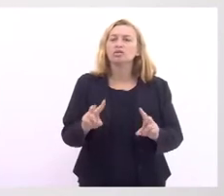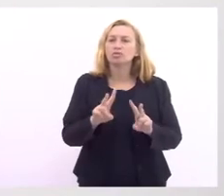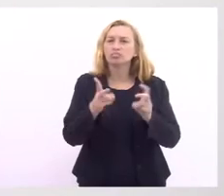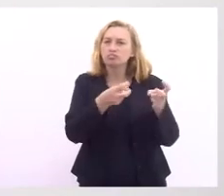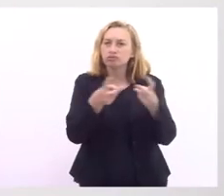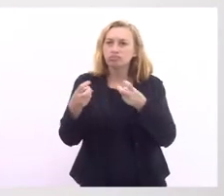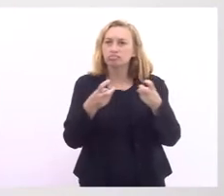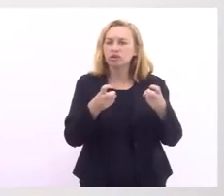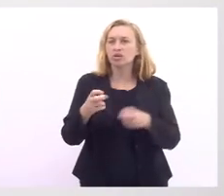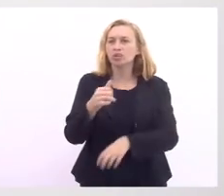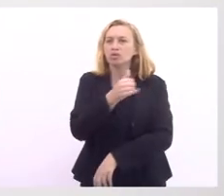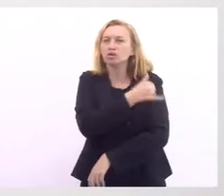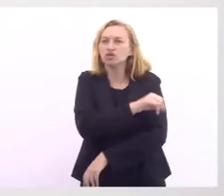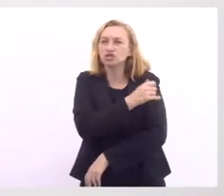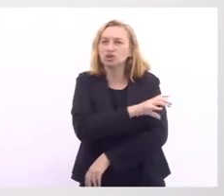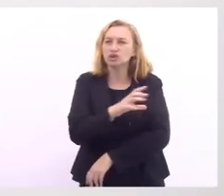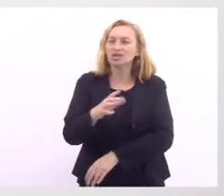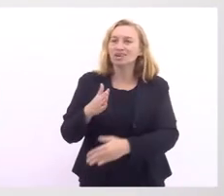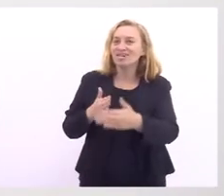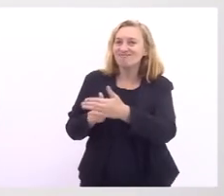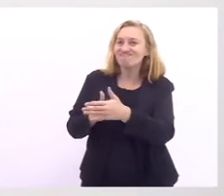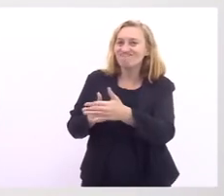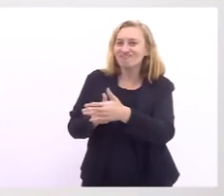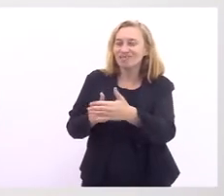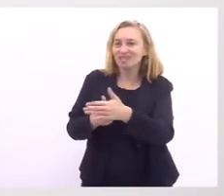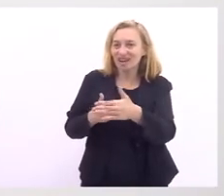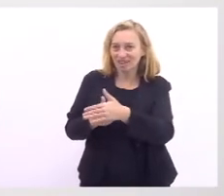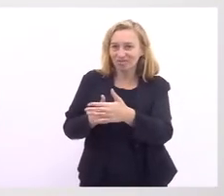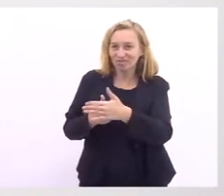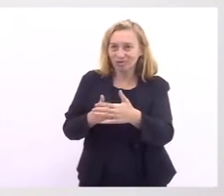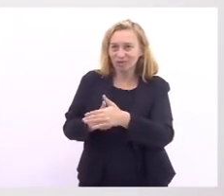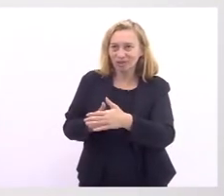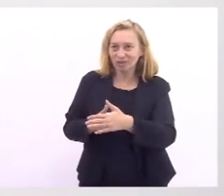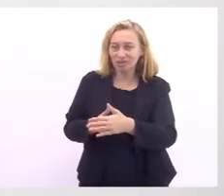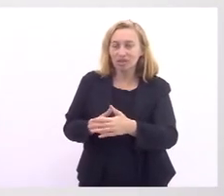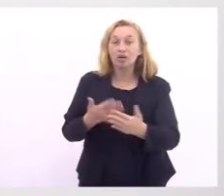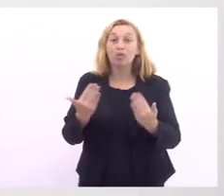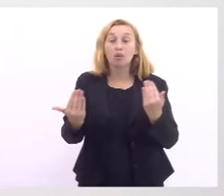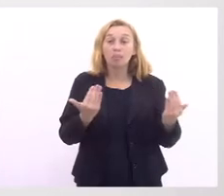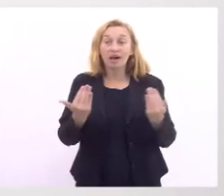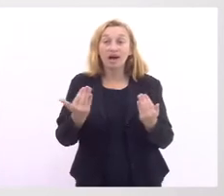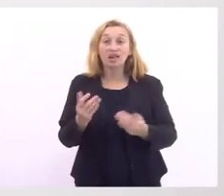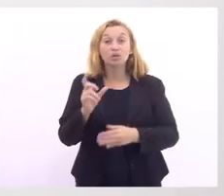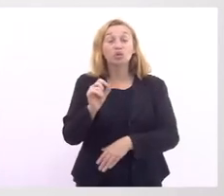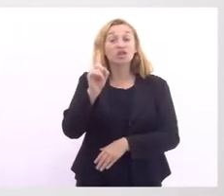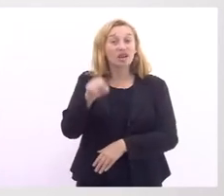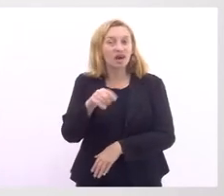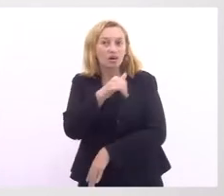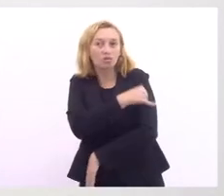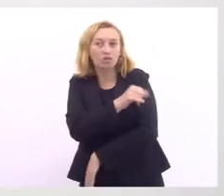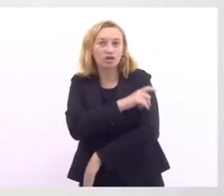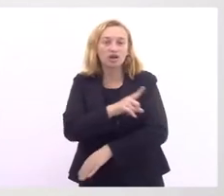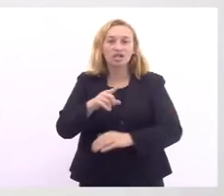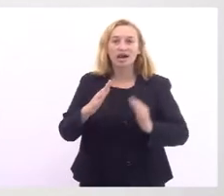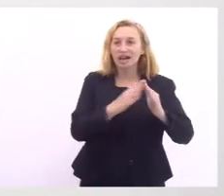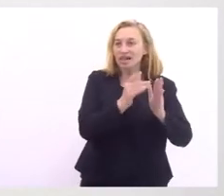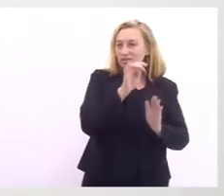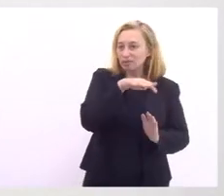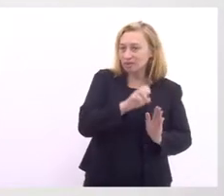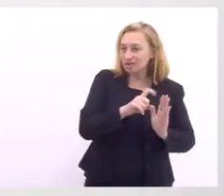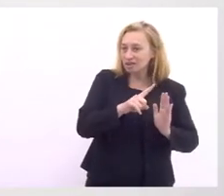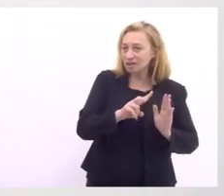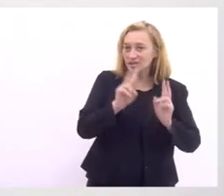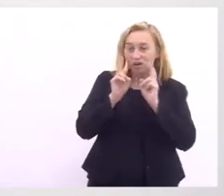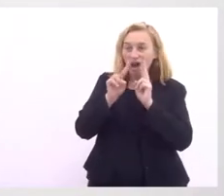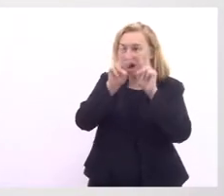Janeiro é um cartão postal muito limitado em comparação aquele que ele é e a casa Fluminense ajuda a gente a olhar e ter